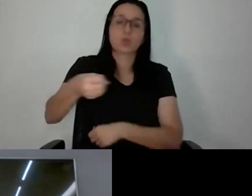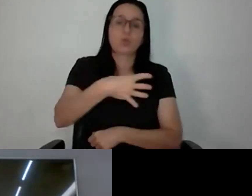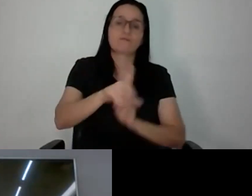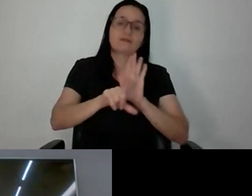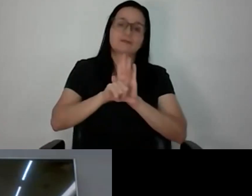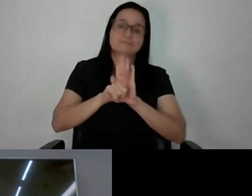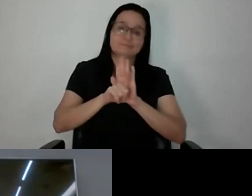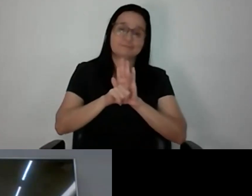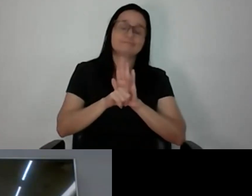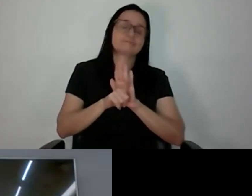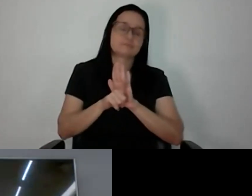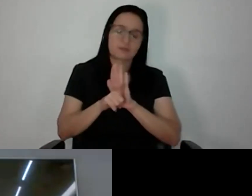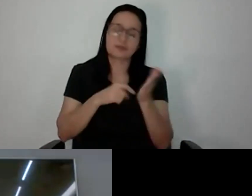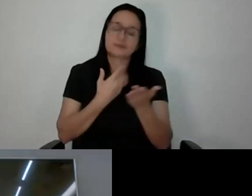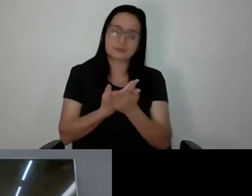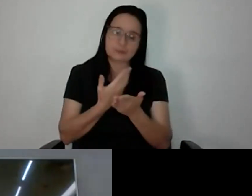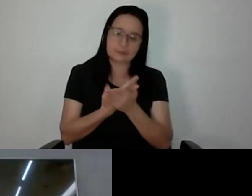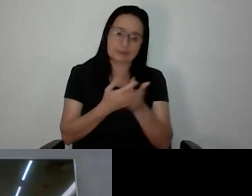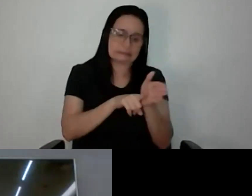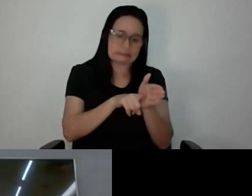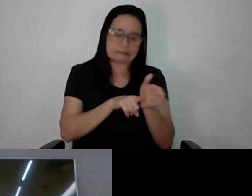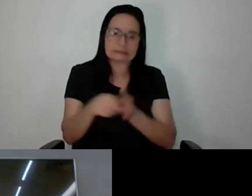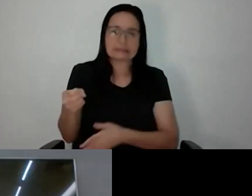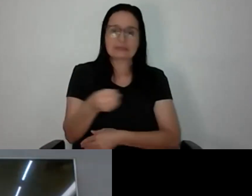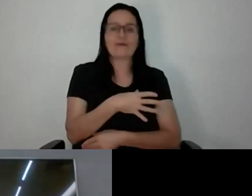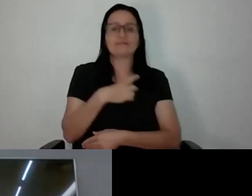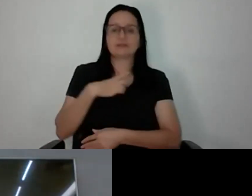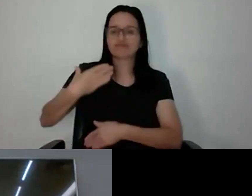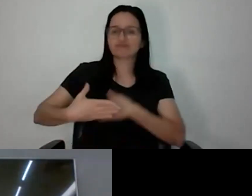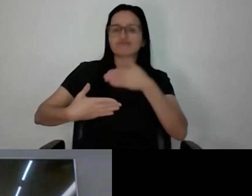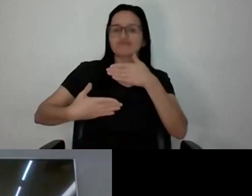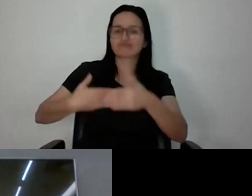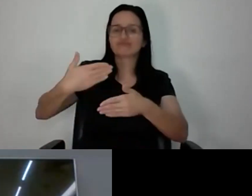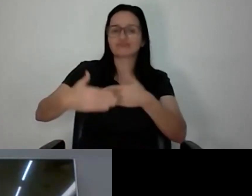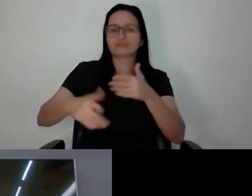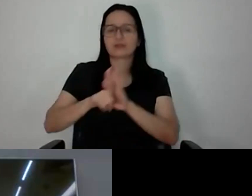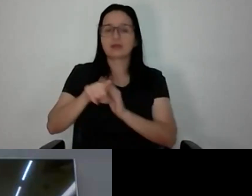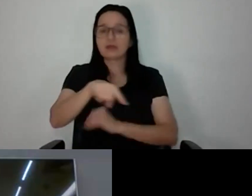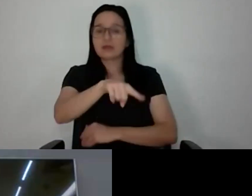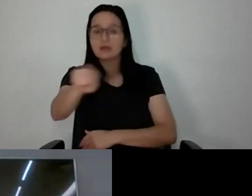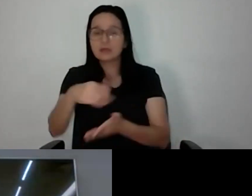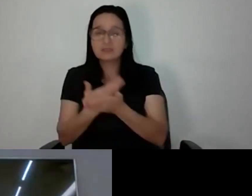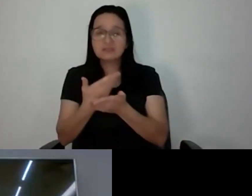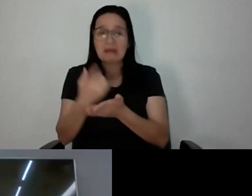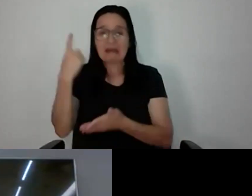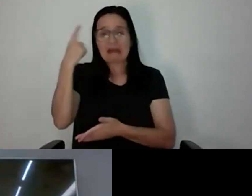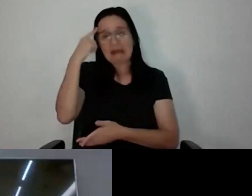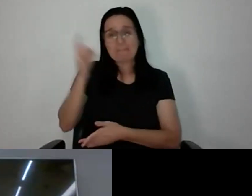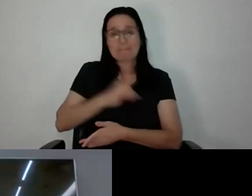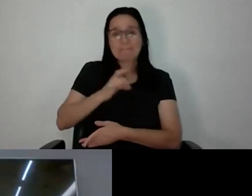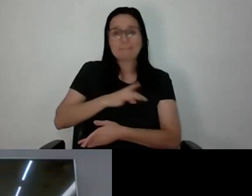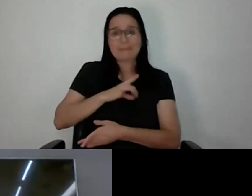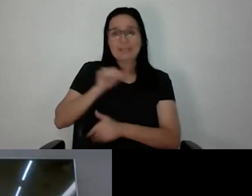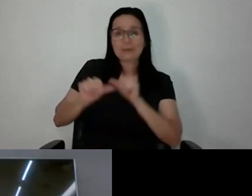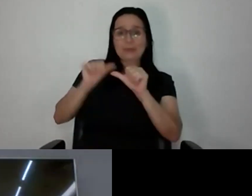que já não é nova, né? Então, assim, a gente está sempre se atualizando. Então, eu acho que o estudante de hoje, ele não tem que ter receio da inovação, ele não tem que ter receio